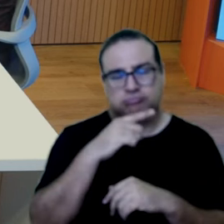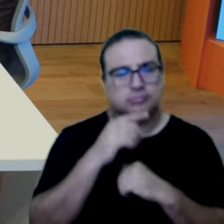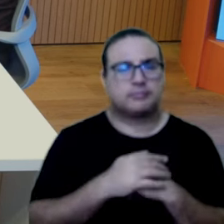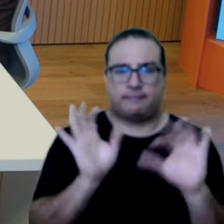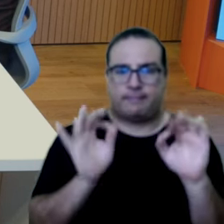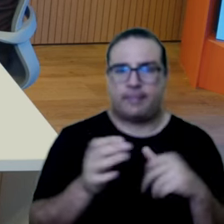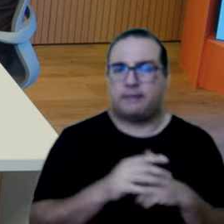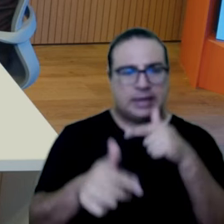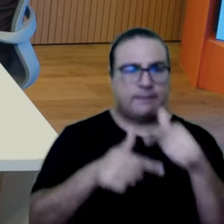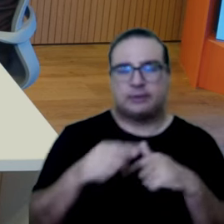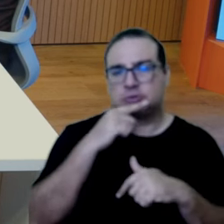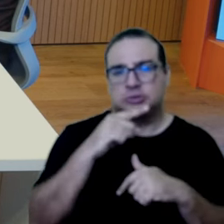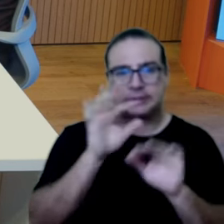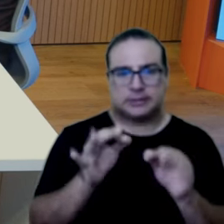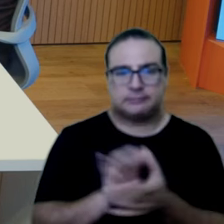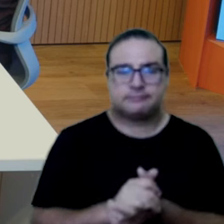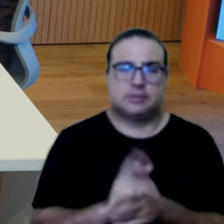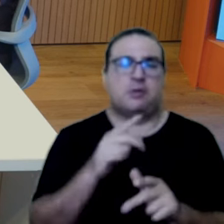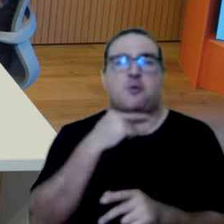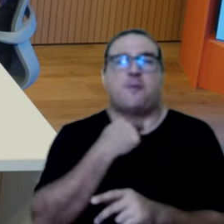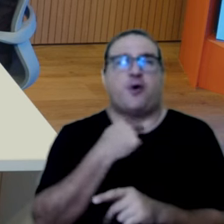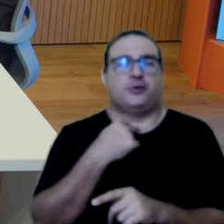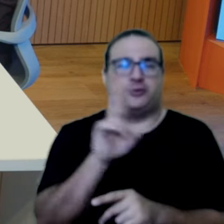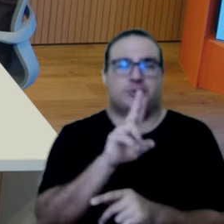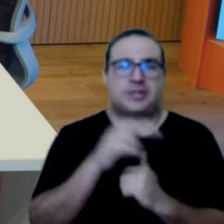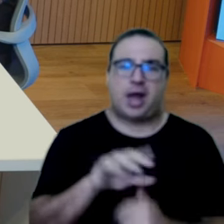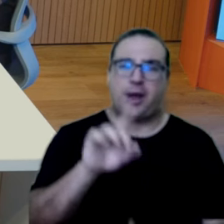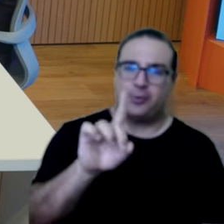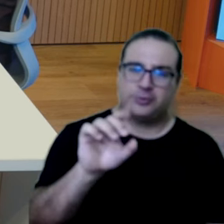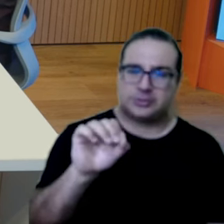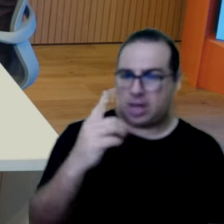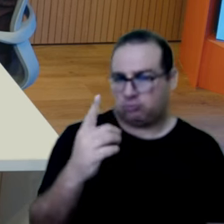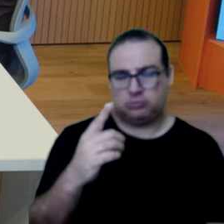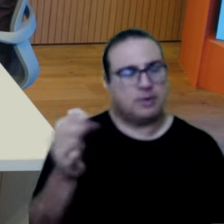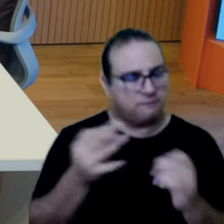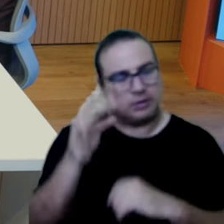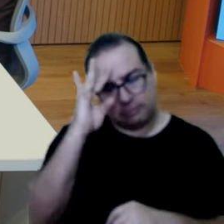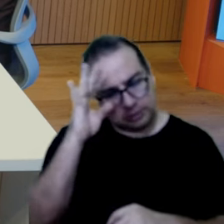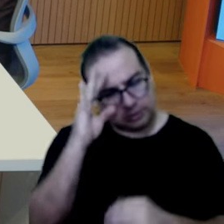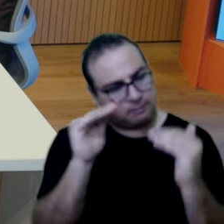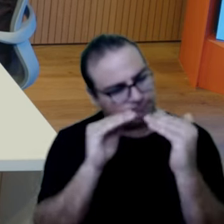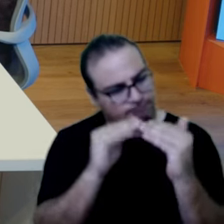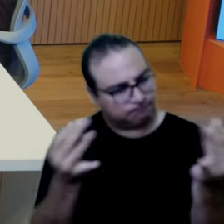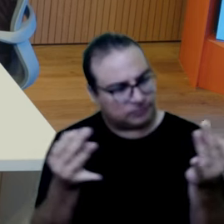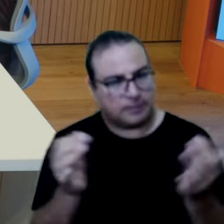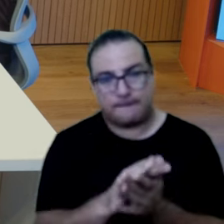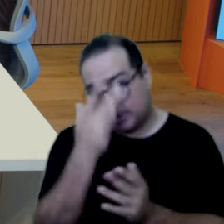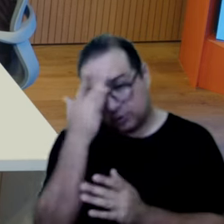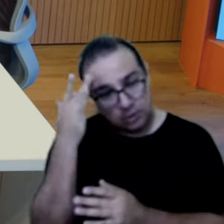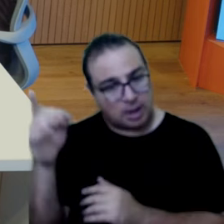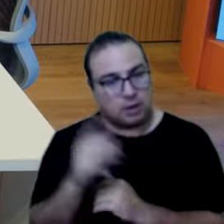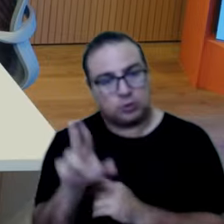exemplo não vai funcionar também examente isso então aí eu não poderia usar 10 perfeito o raciocínio se o cara